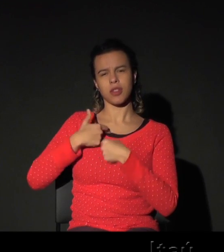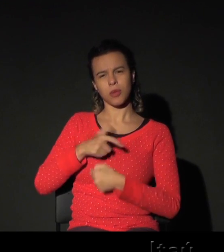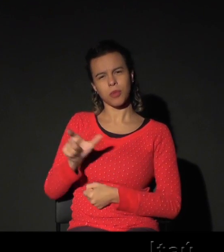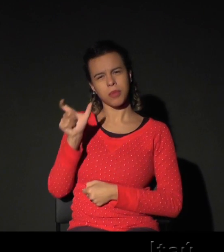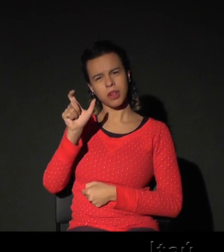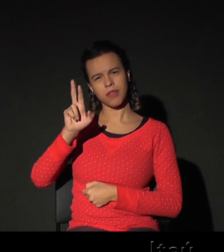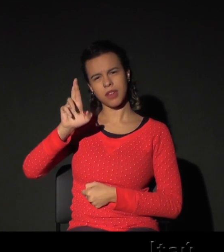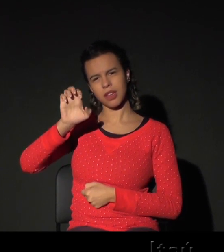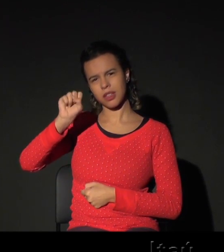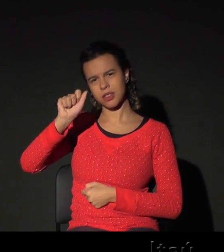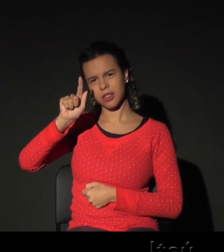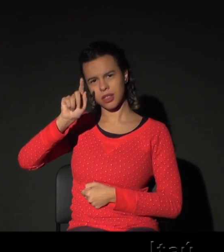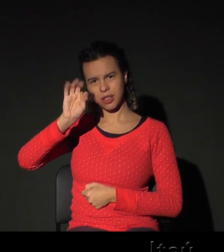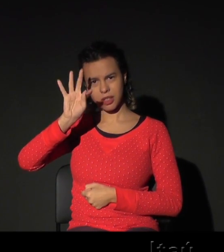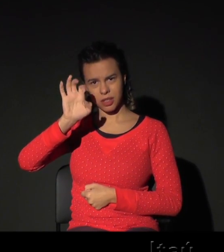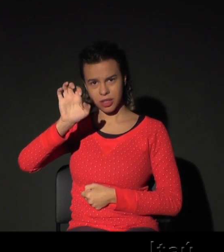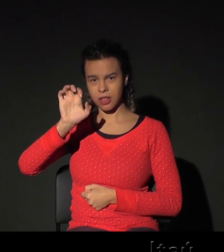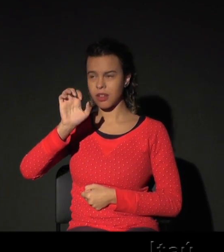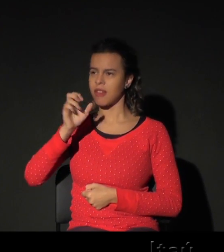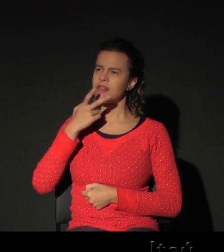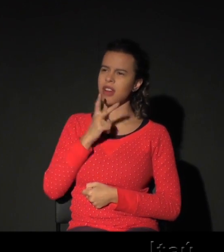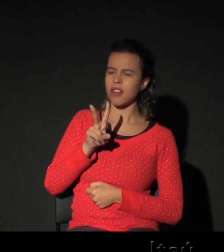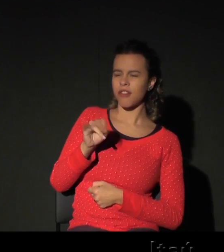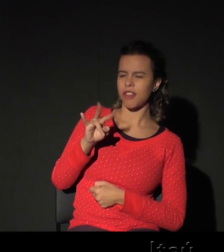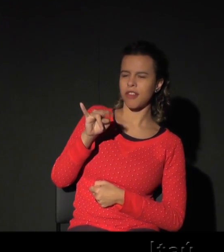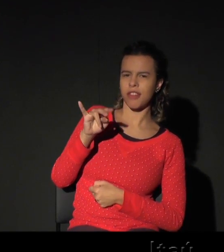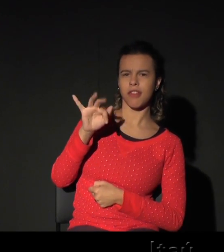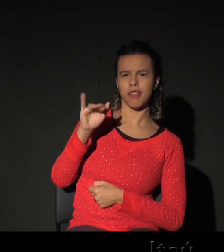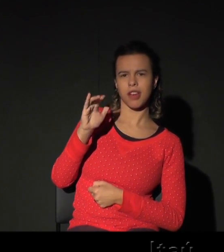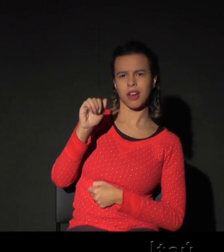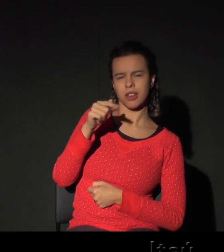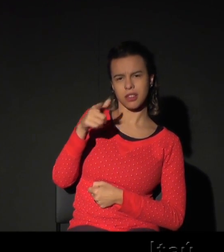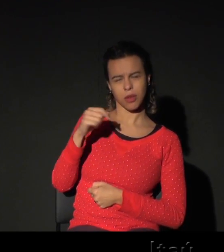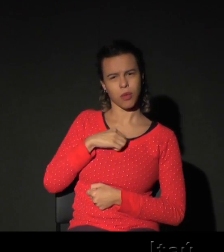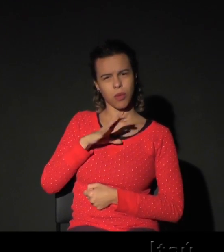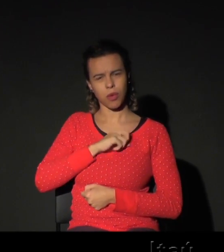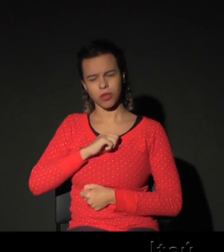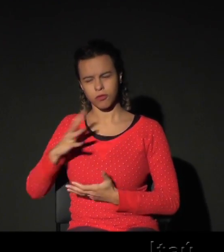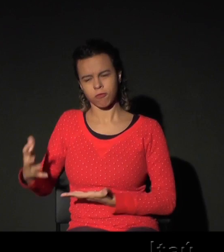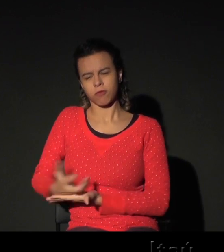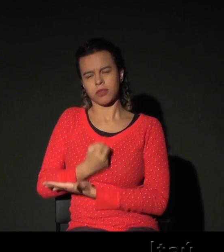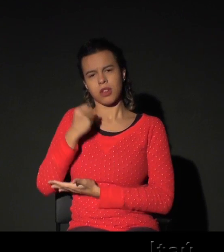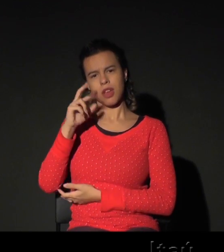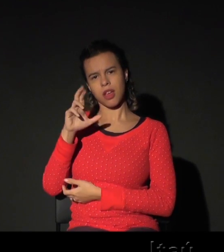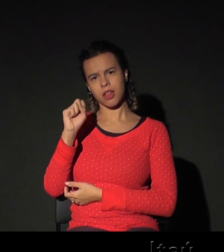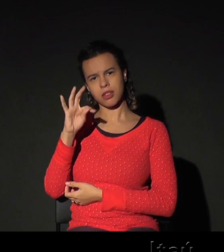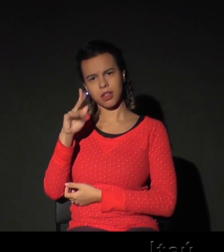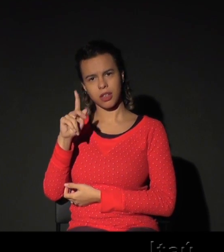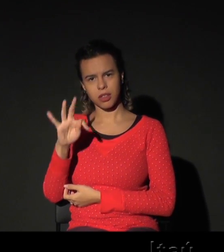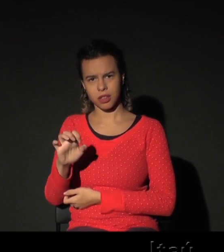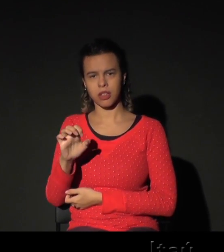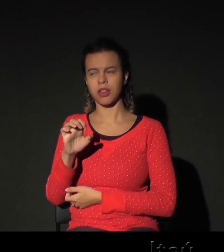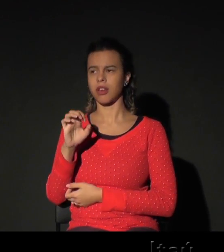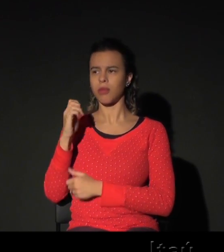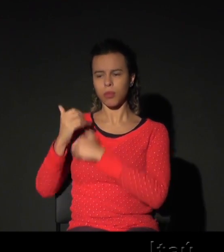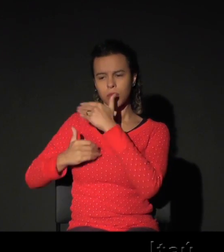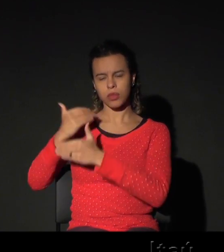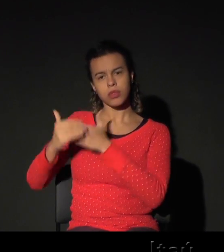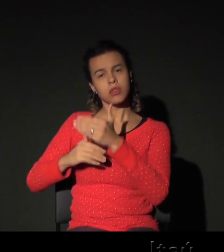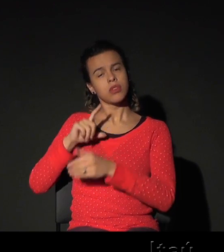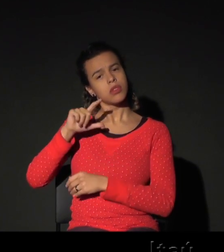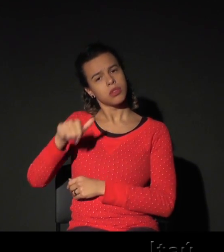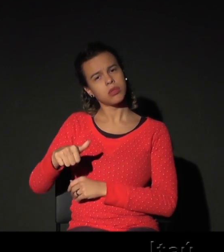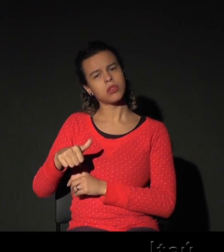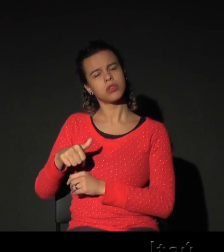uso a palavra Resgate muita gente fala vif ificação mas eu gosto da palavra Resgate a gente começou esse processo